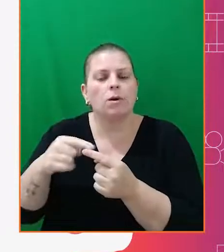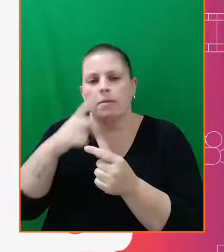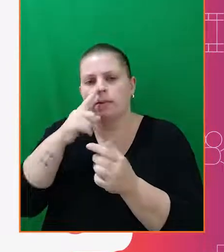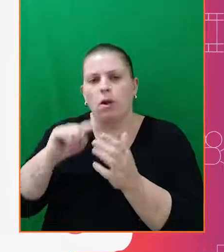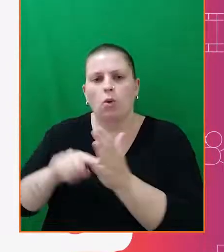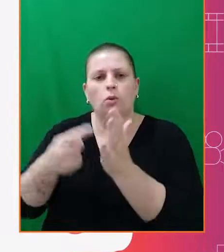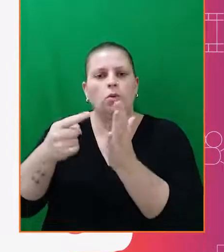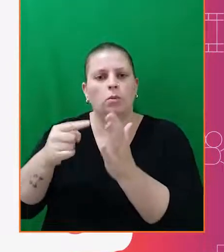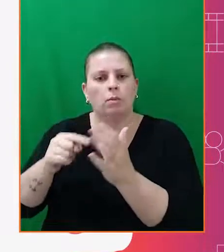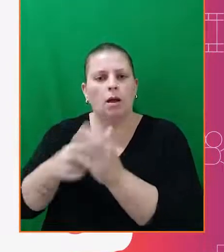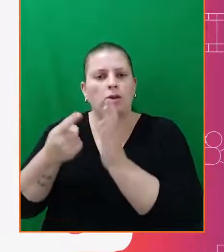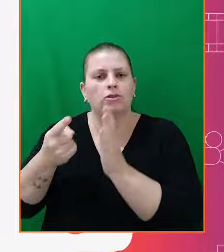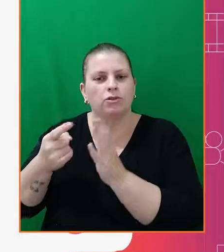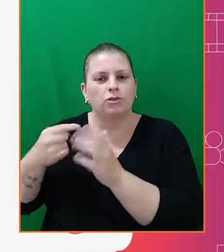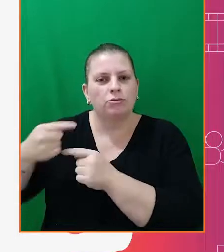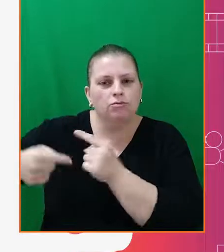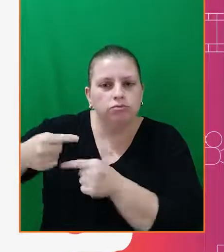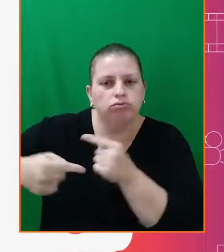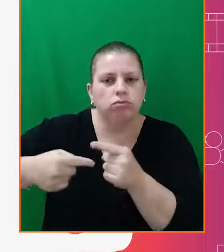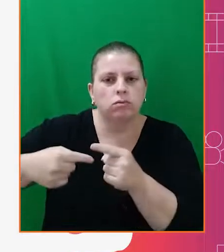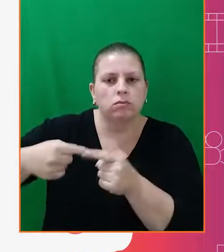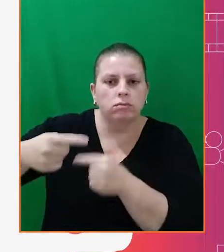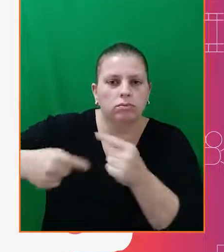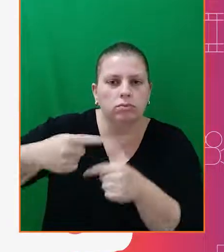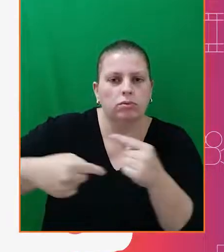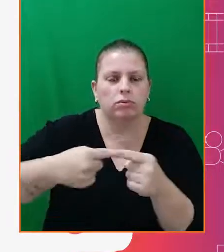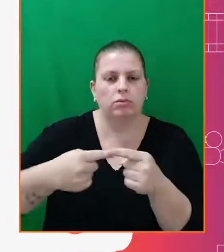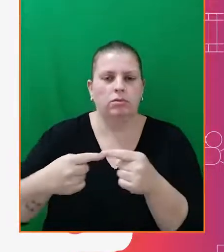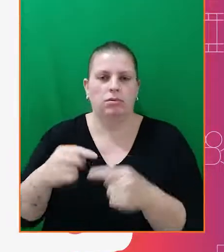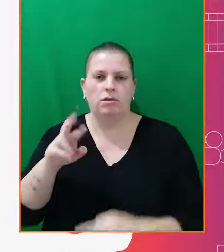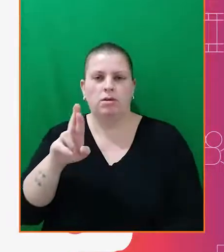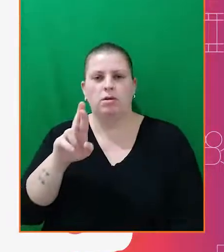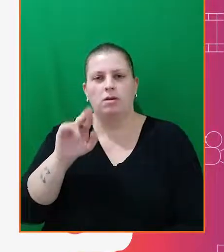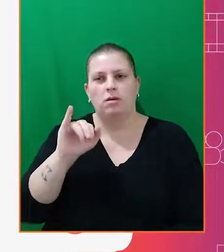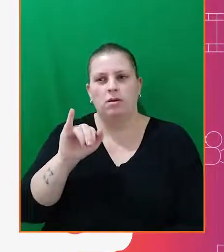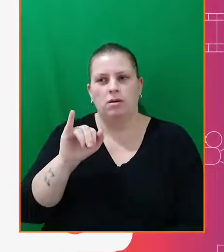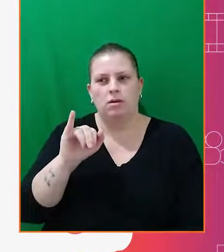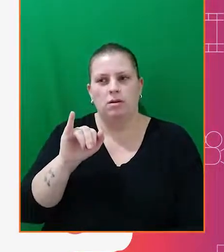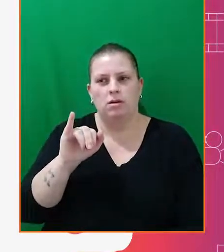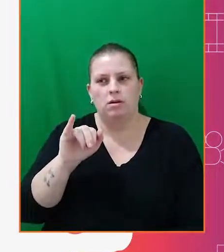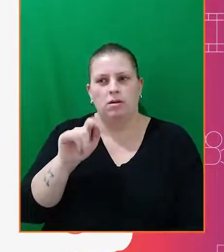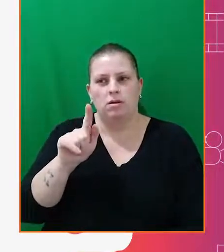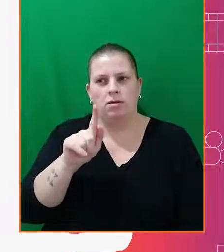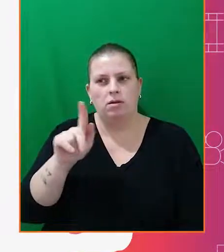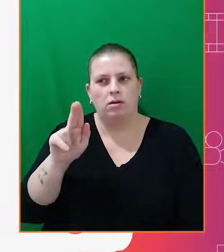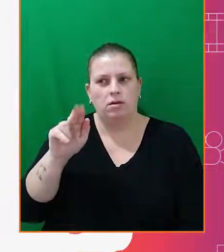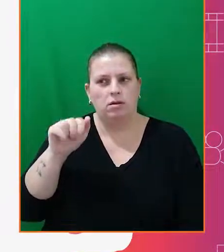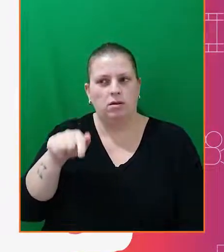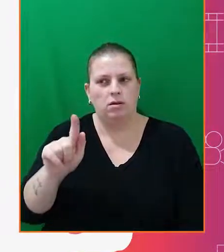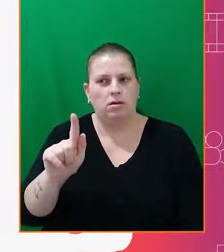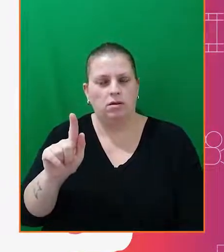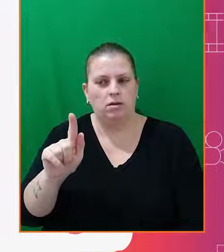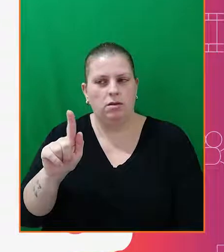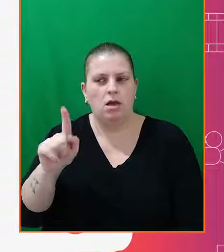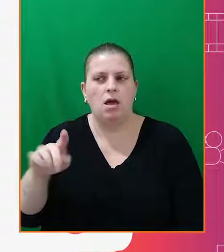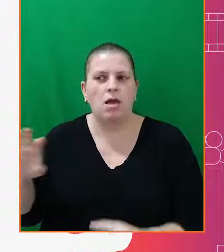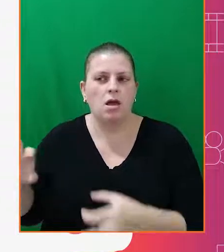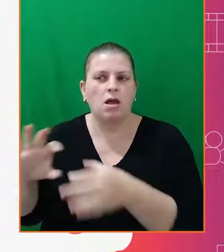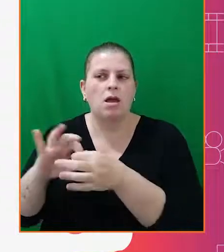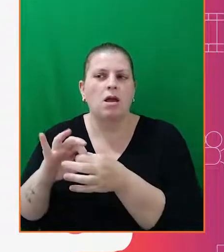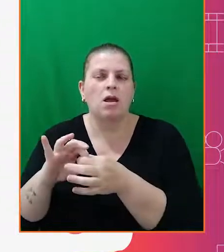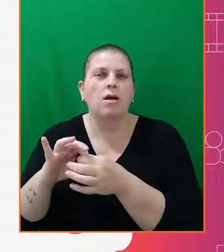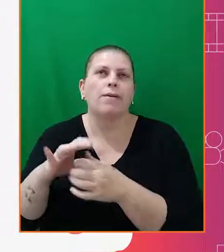ela automatiza alguns processos, né? O rig, que é a abreviação de rigging, em inglês quer dizer